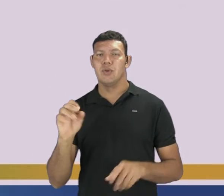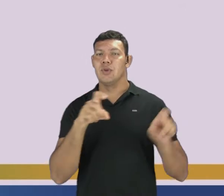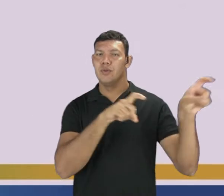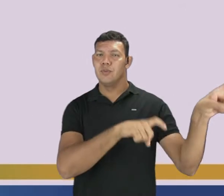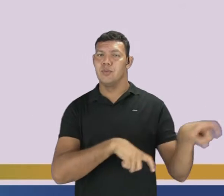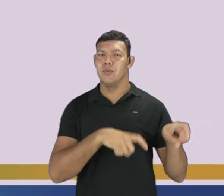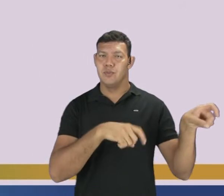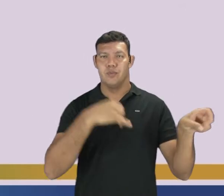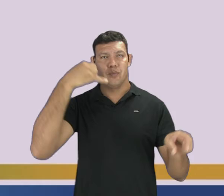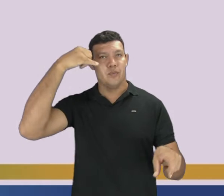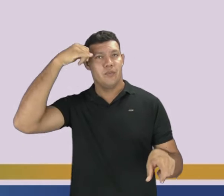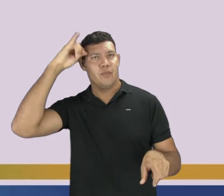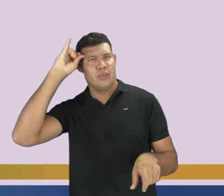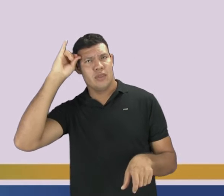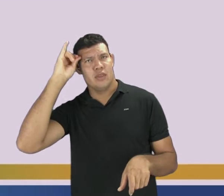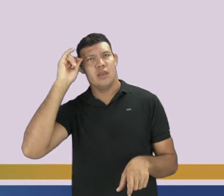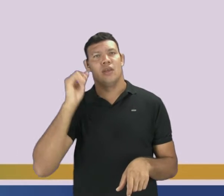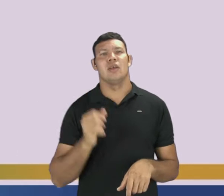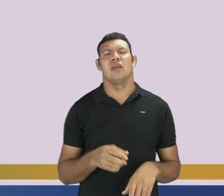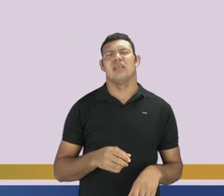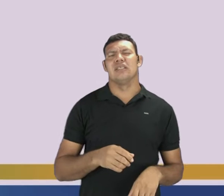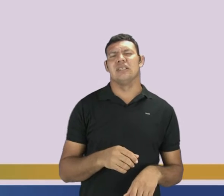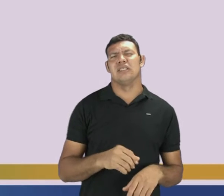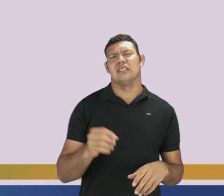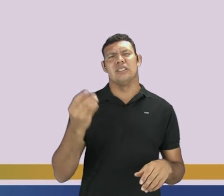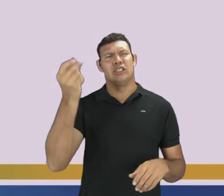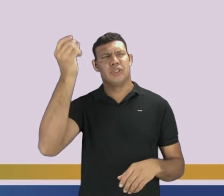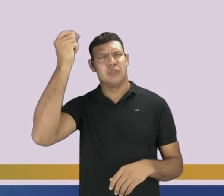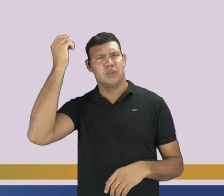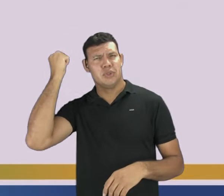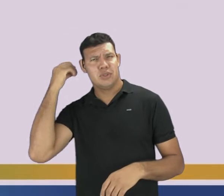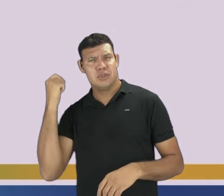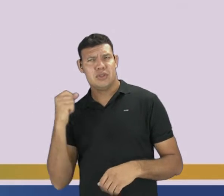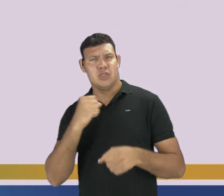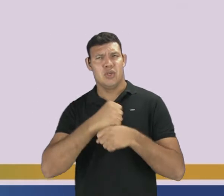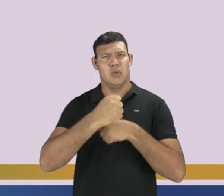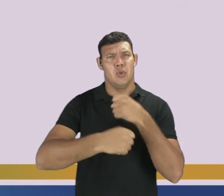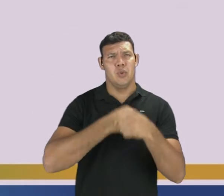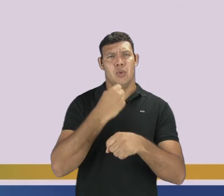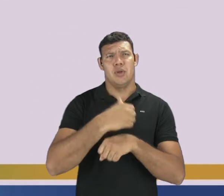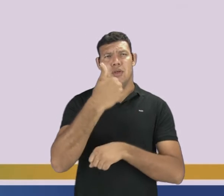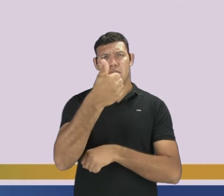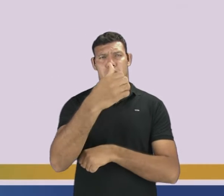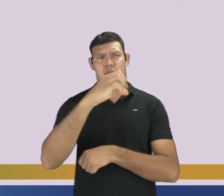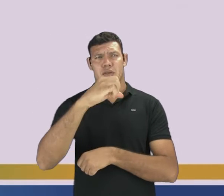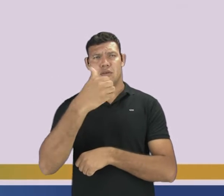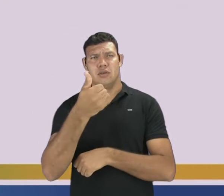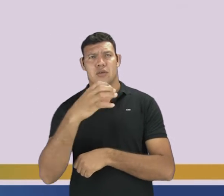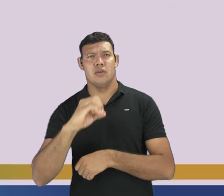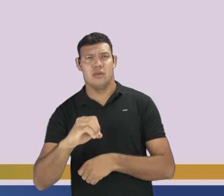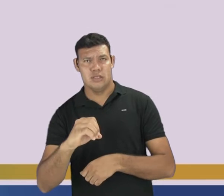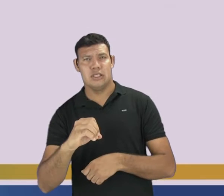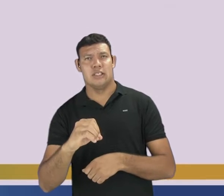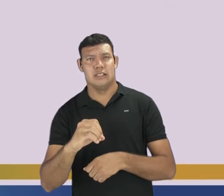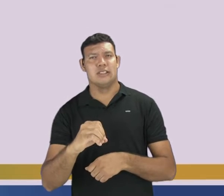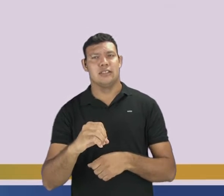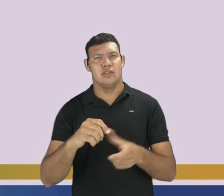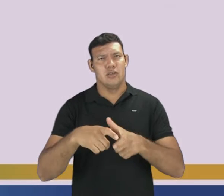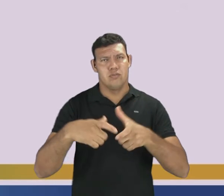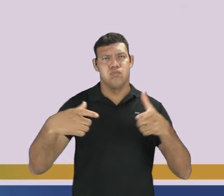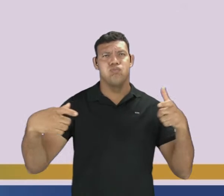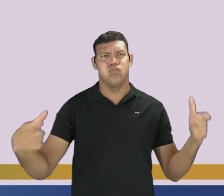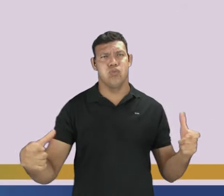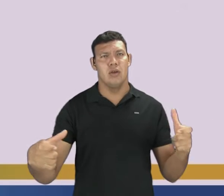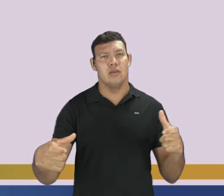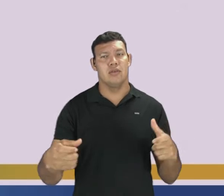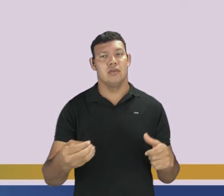1960, por exemplo, a maior parte da população brasileira vivia na zona rural. E essa migração, né, do campo para a cidade, a